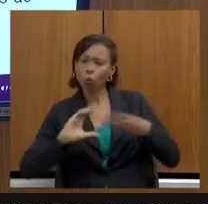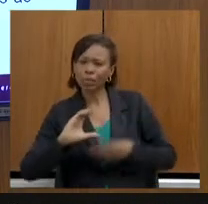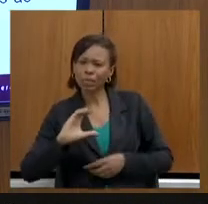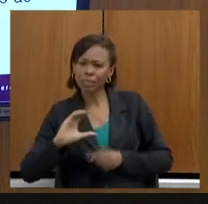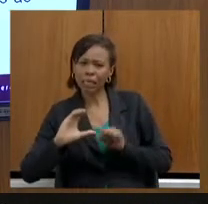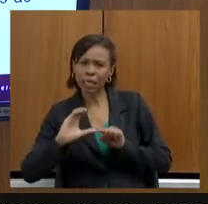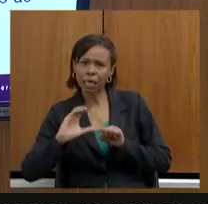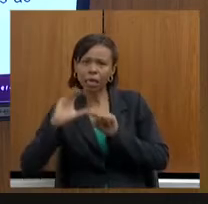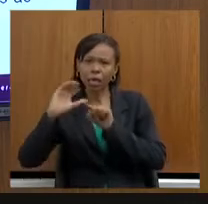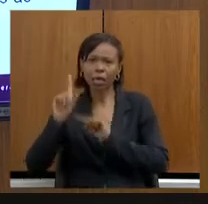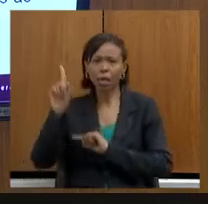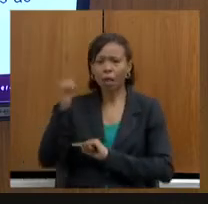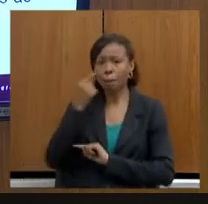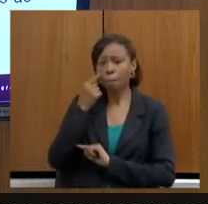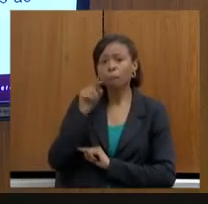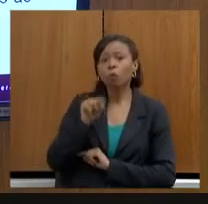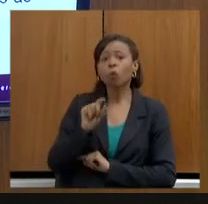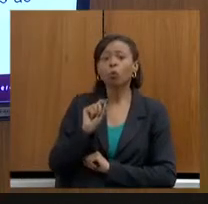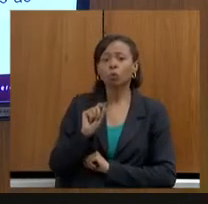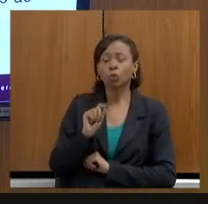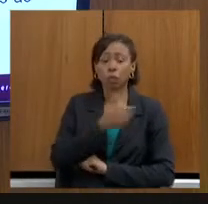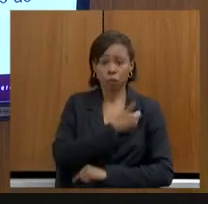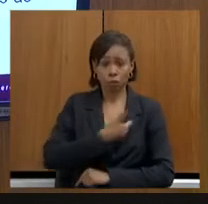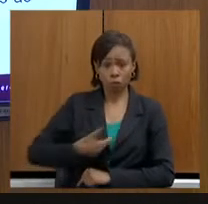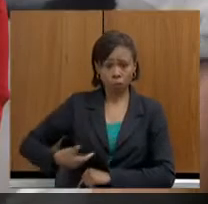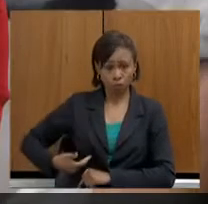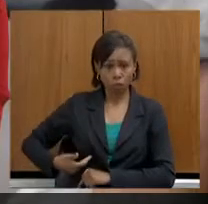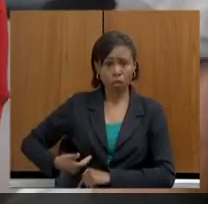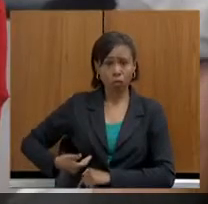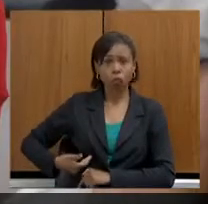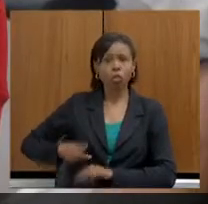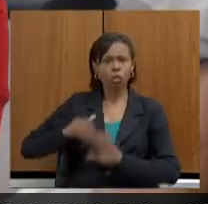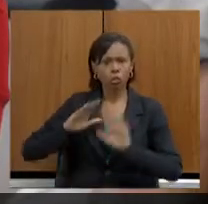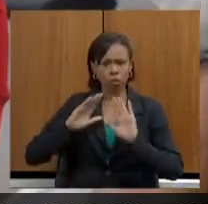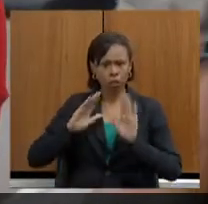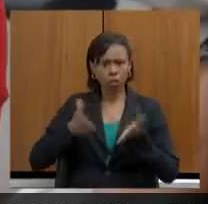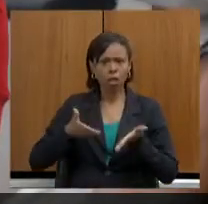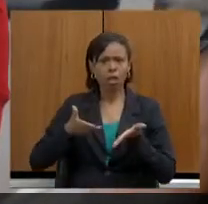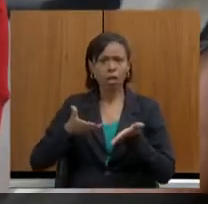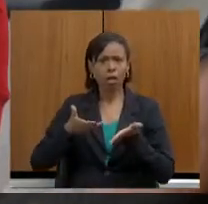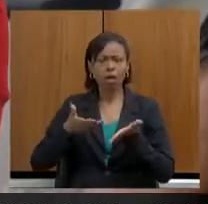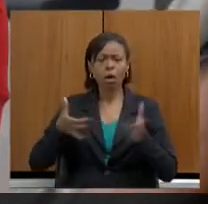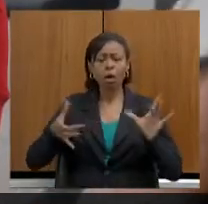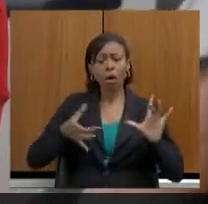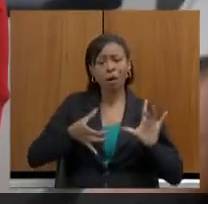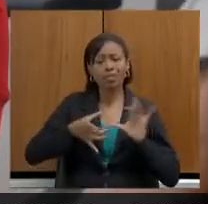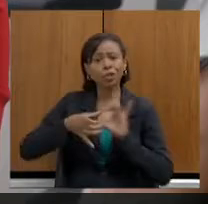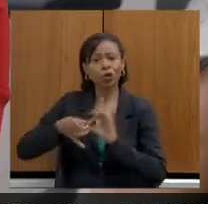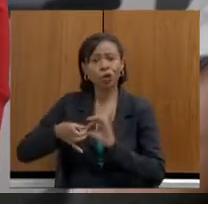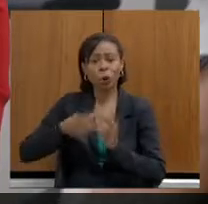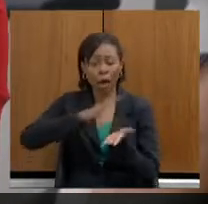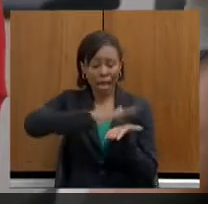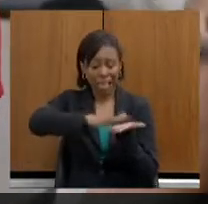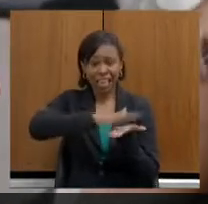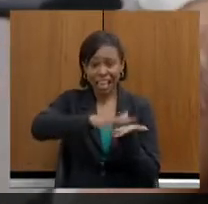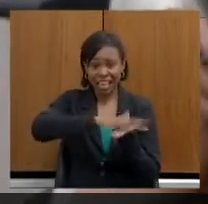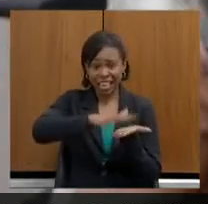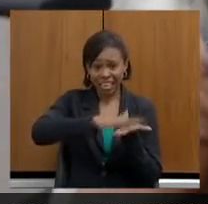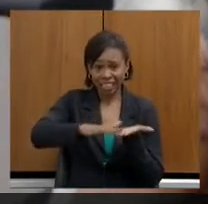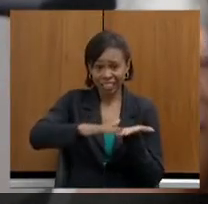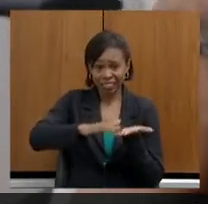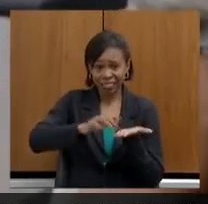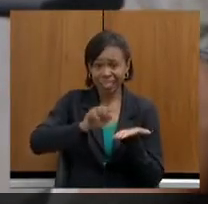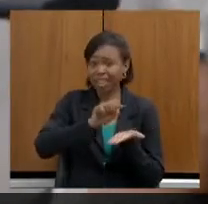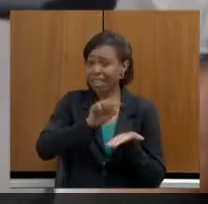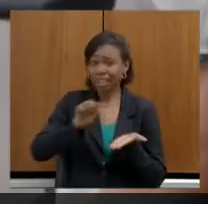quer dizer que ele colocou é notadamente vinculou essas despesas que ele não ia